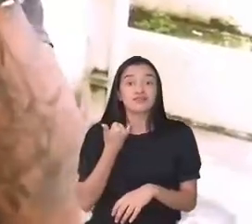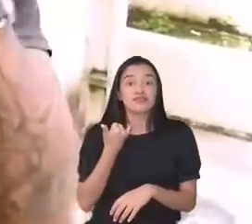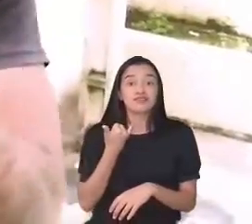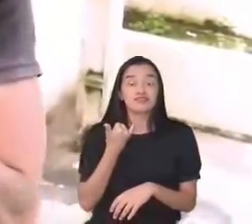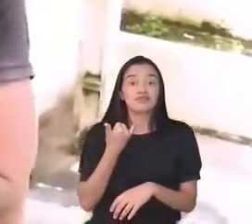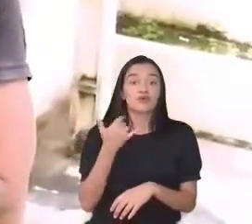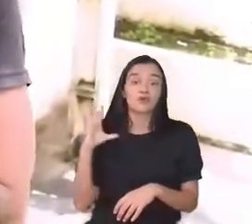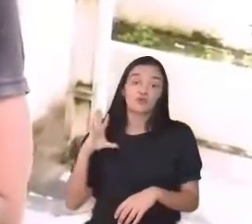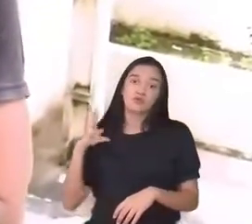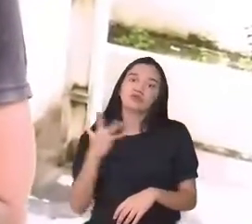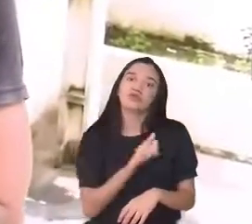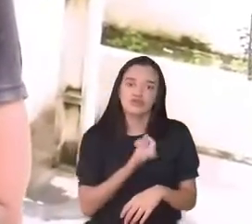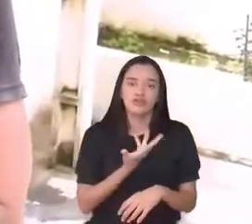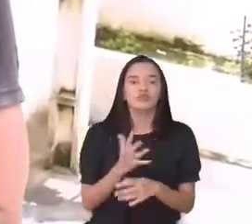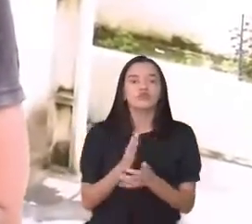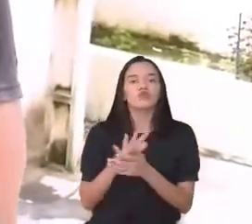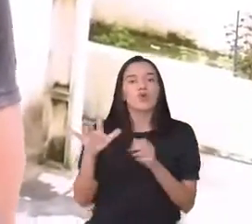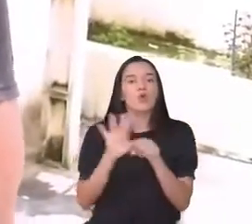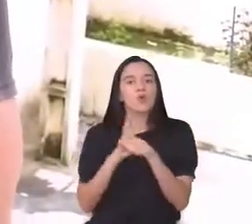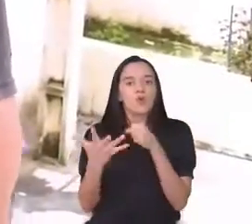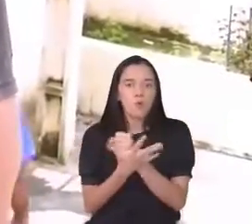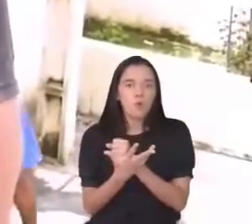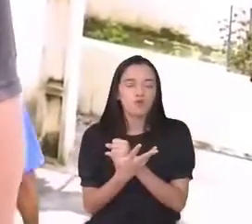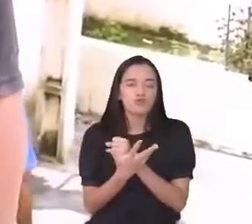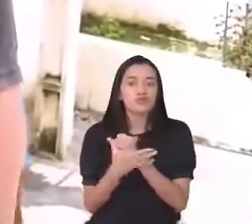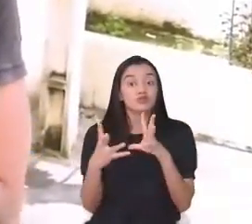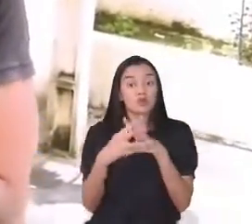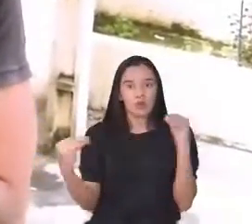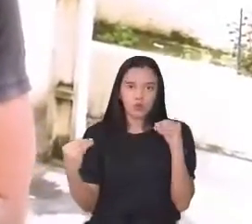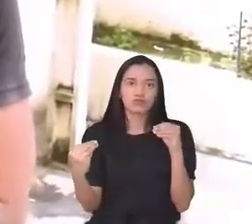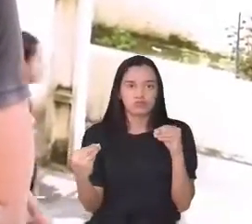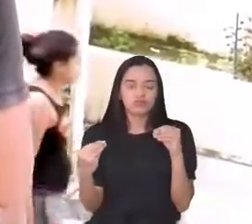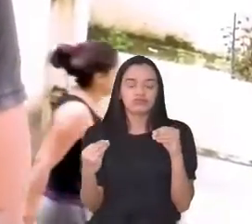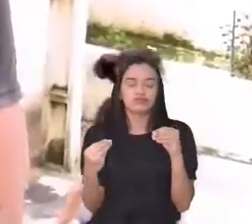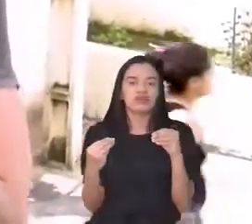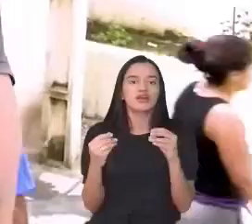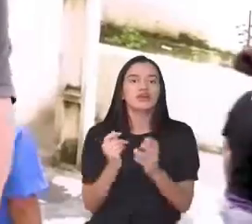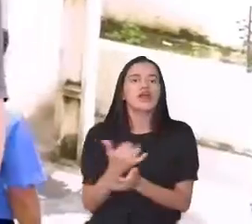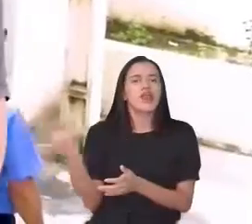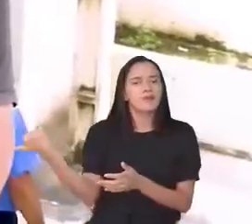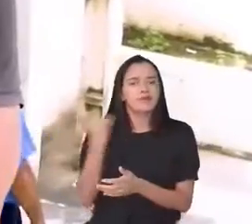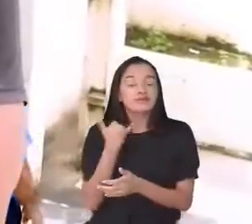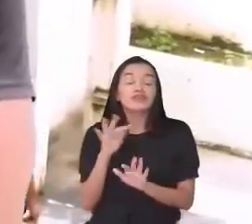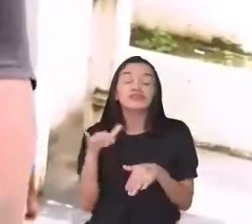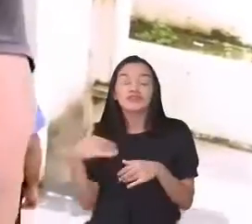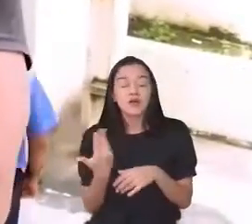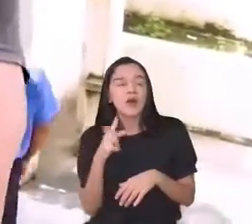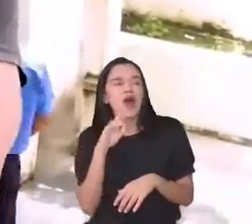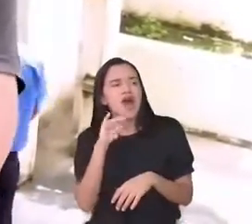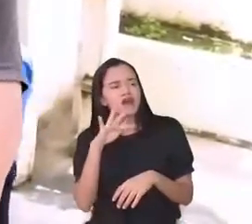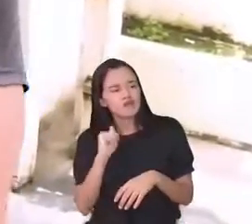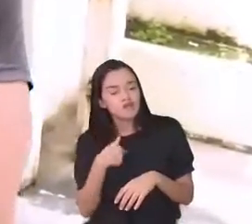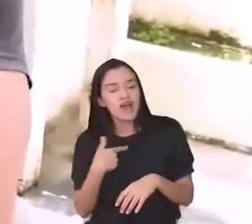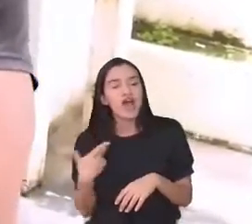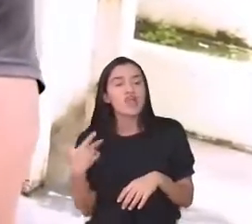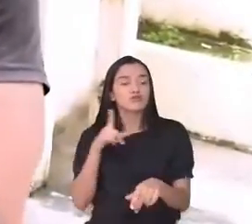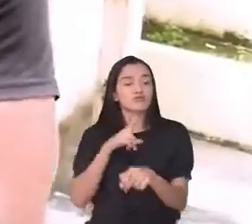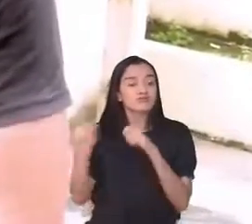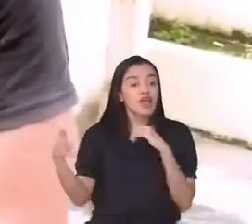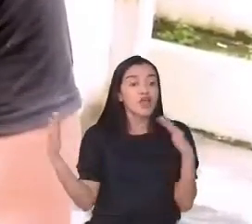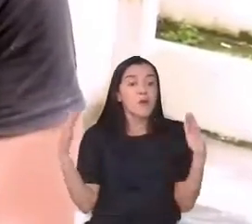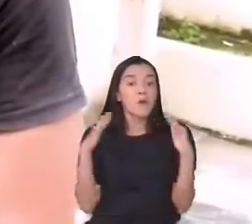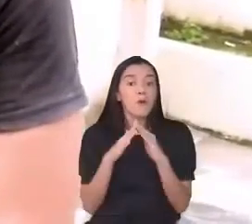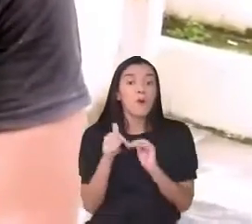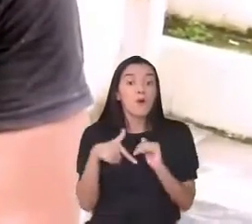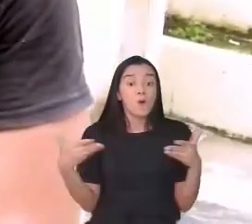ela acompanhava, ela via aquilo e ela falava comigo de lá de dentro para cá e ela disse: Rafa, eu vou sair hoje, você é a primeira pessoa